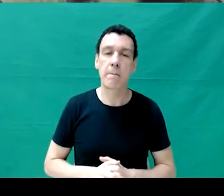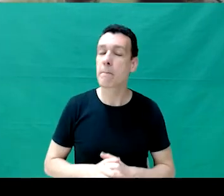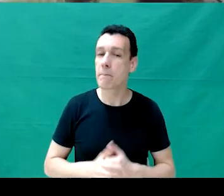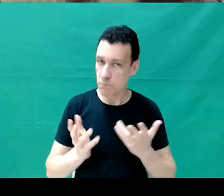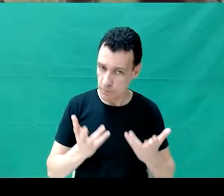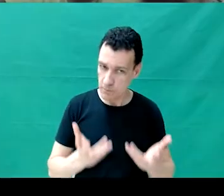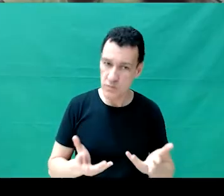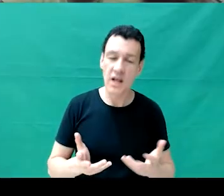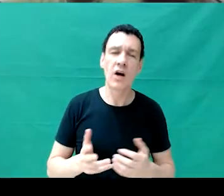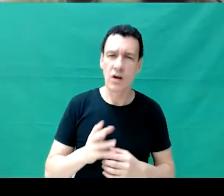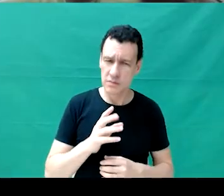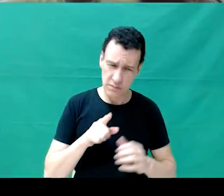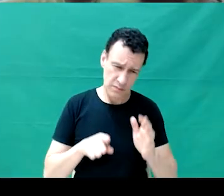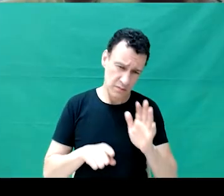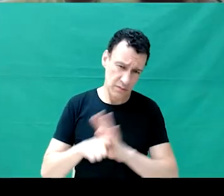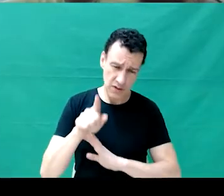viu